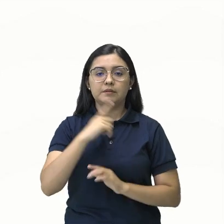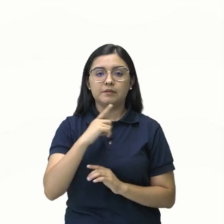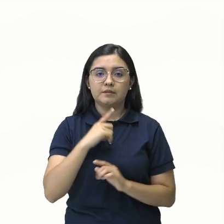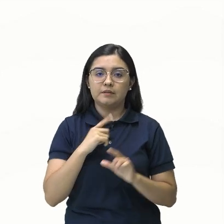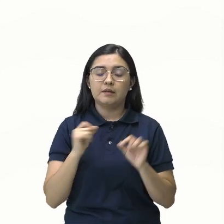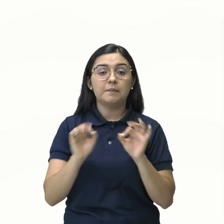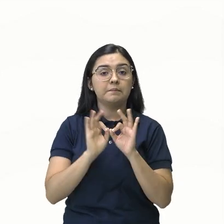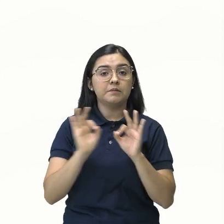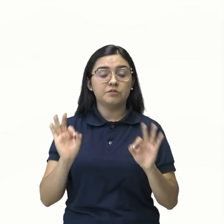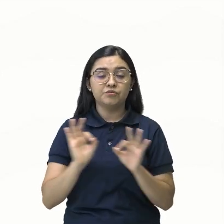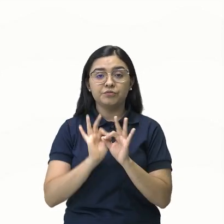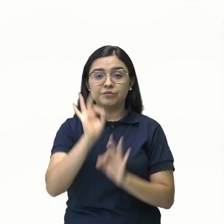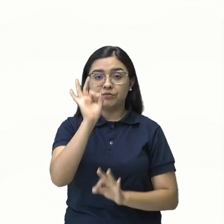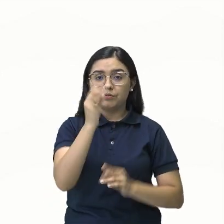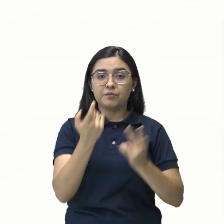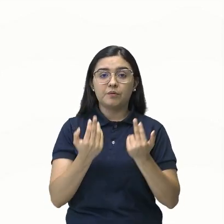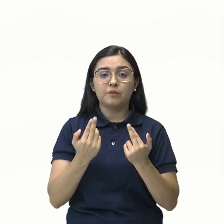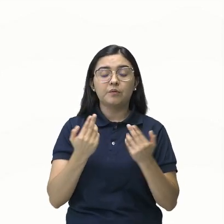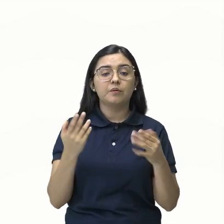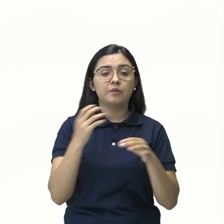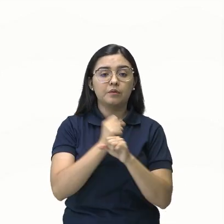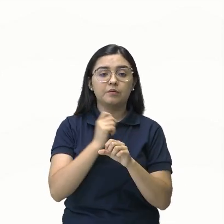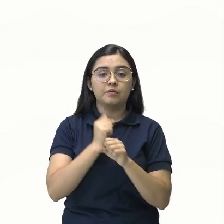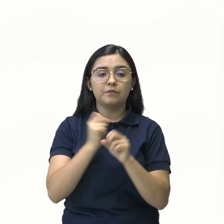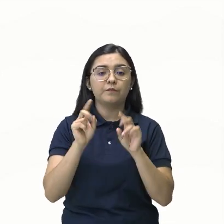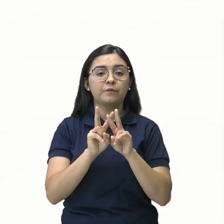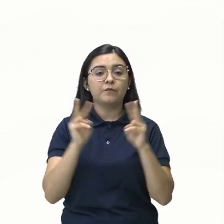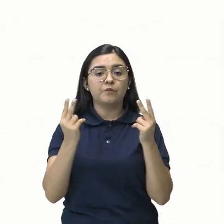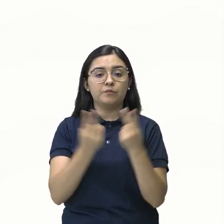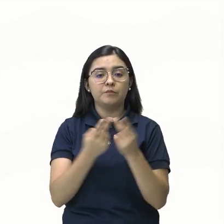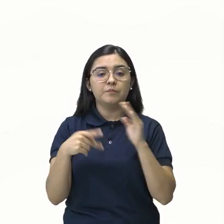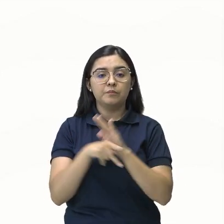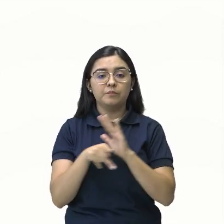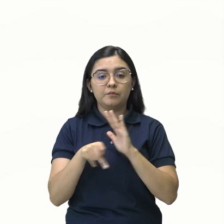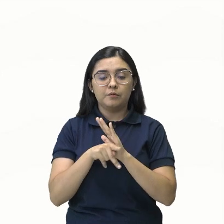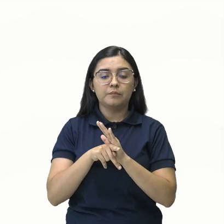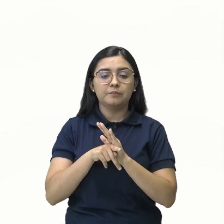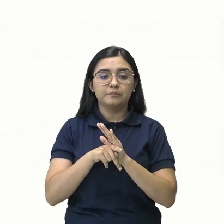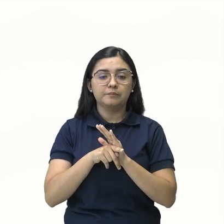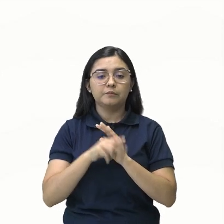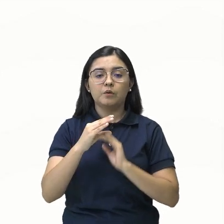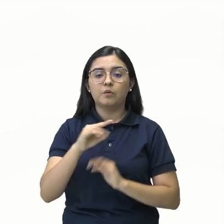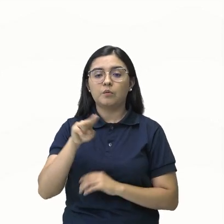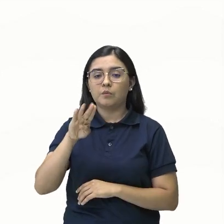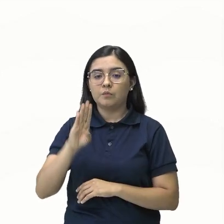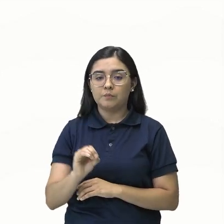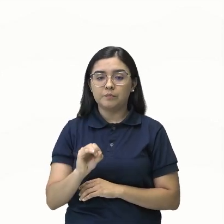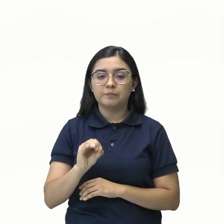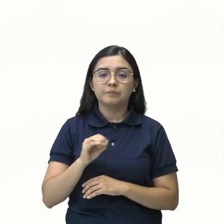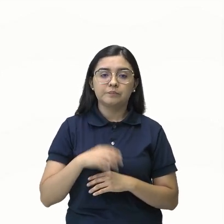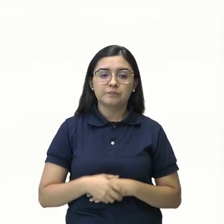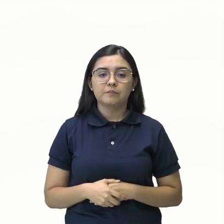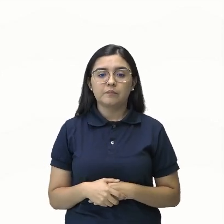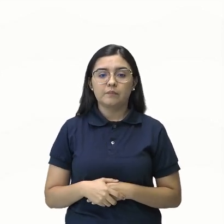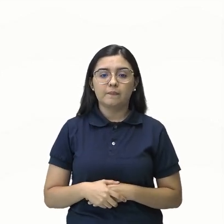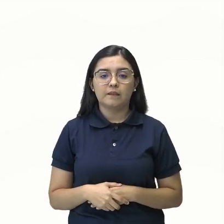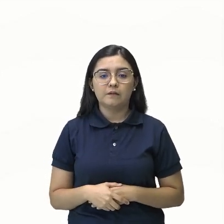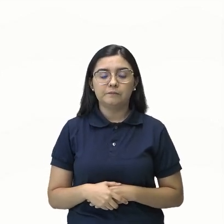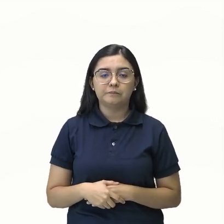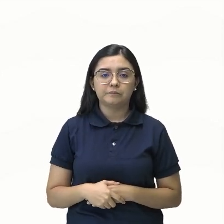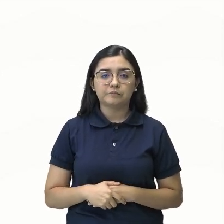mesma medida, então, para eu calcular o meu volume aqui do meu cubo, basta fazer o quê? Lado vezes lado